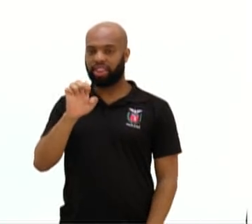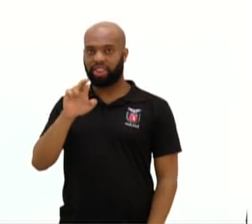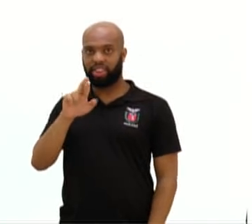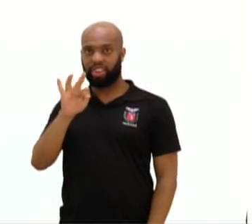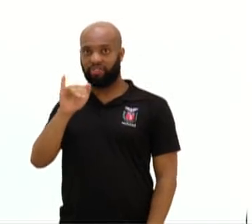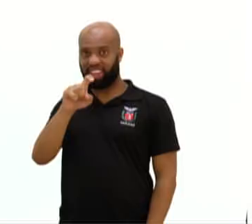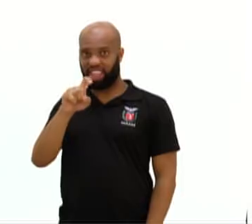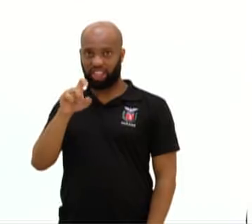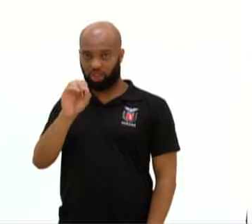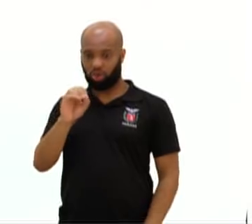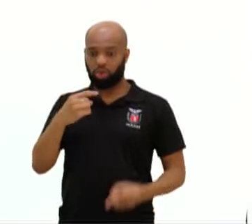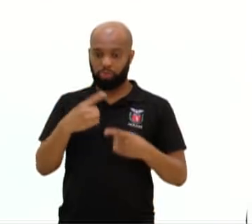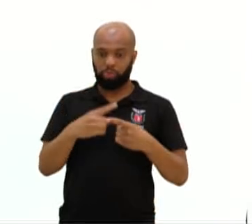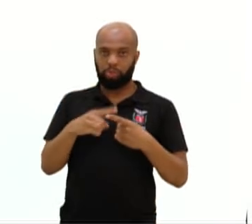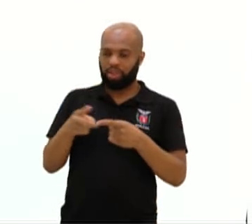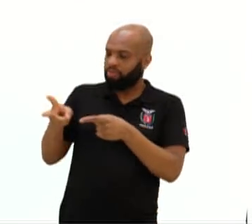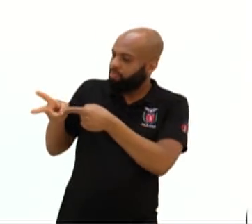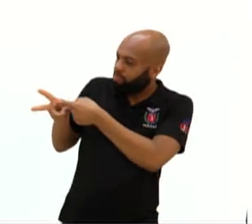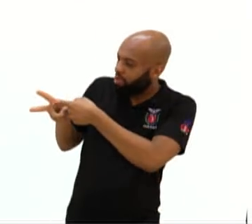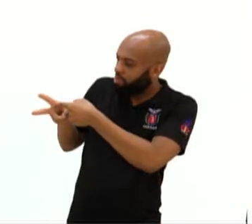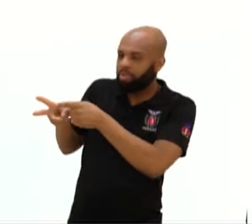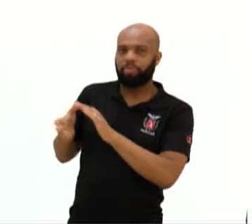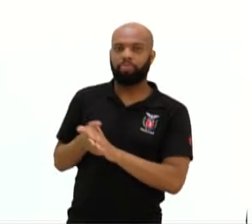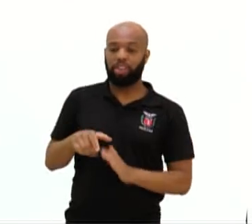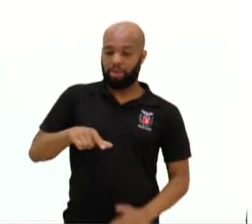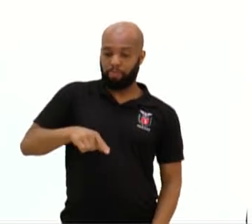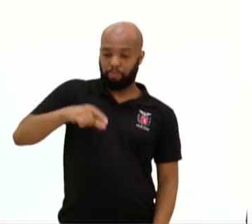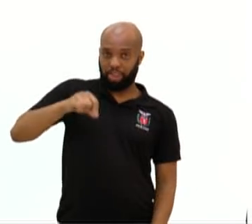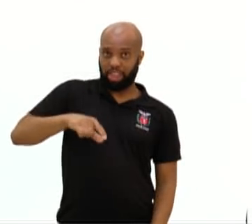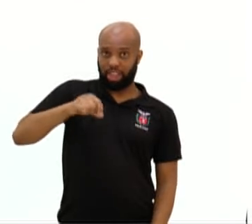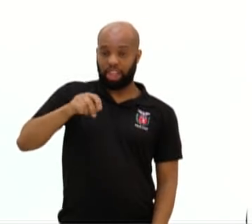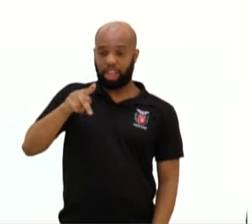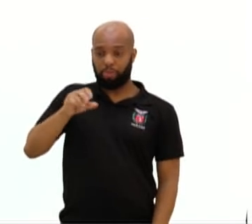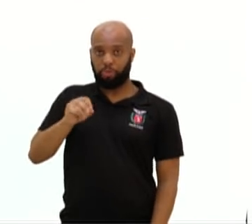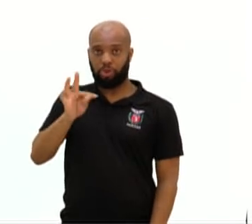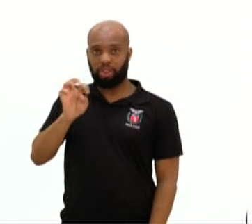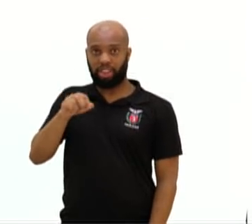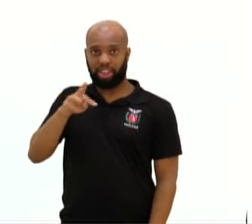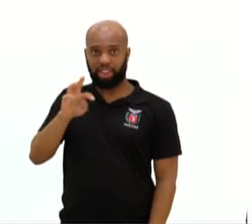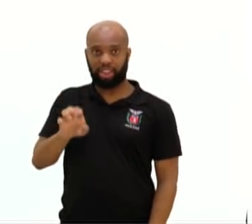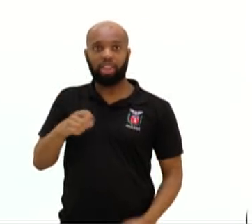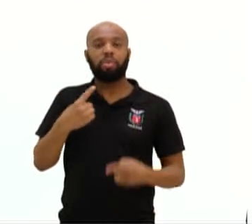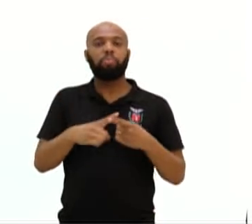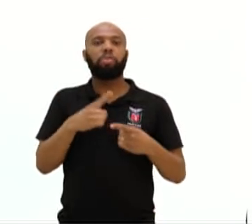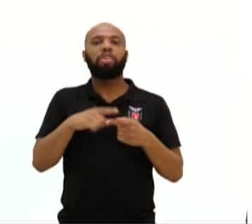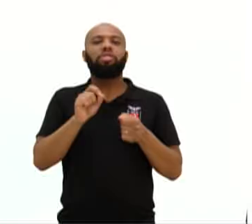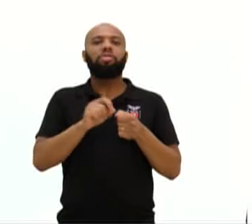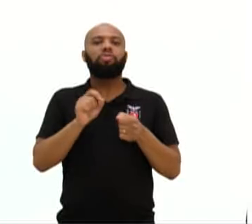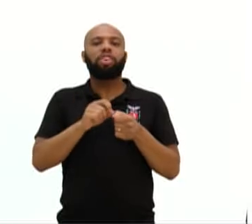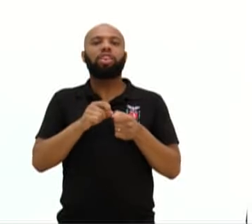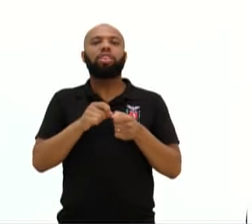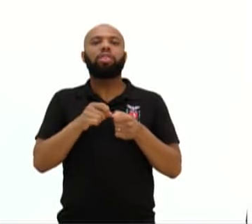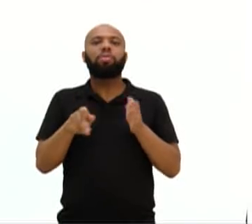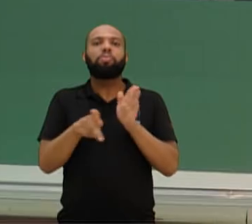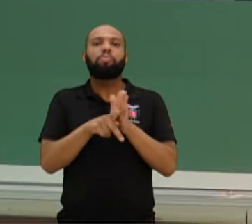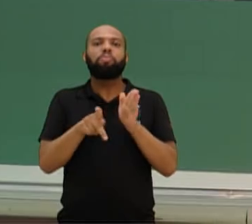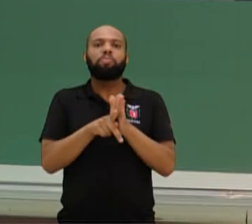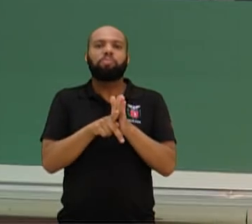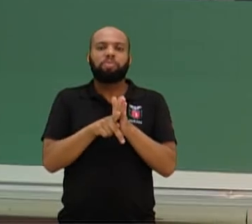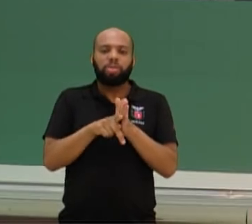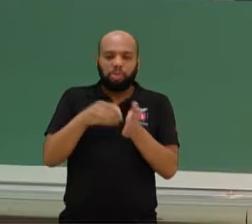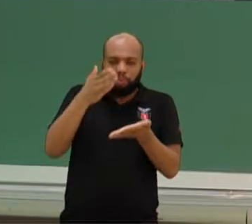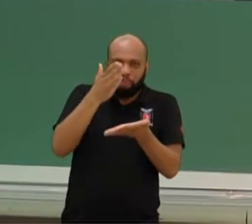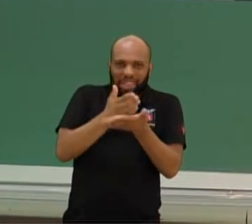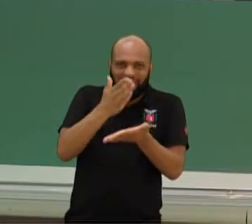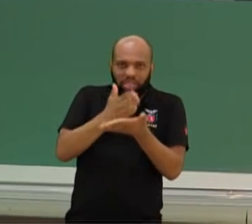ponto fixo está no meio. A pinça é interpotente, porque você faz a força potente no centro da pinça, então é ela